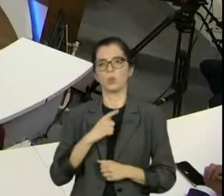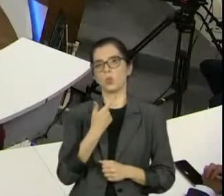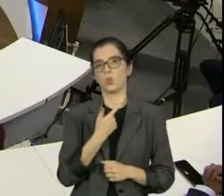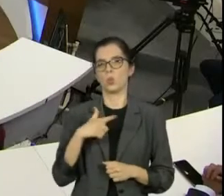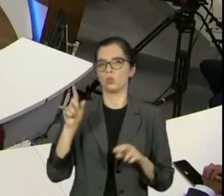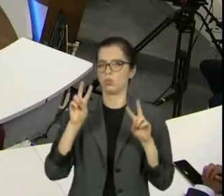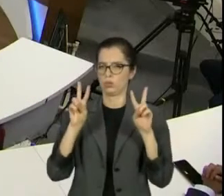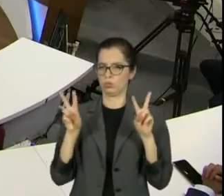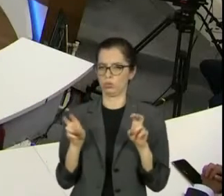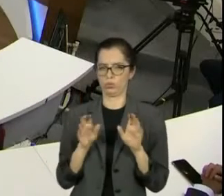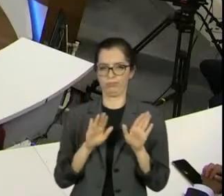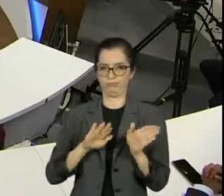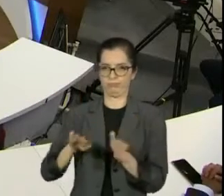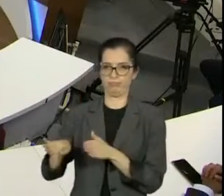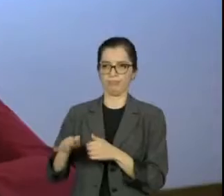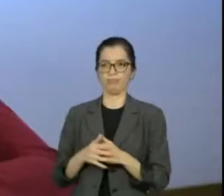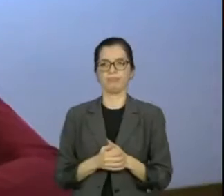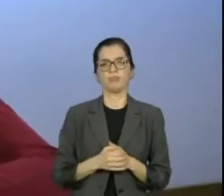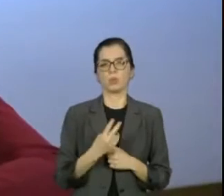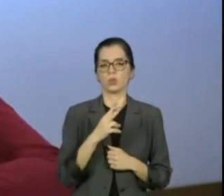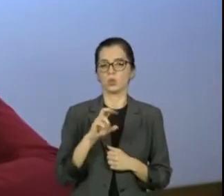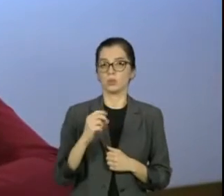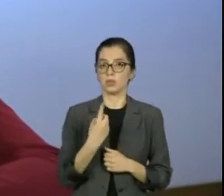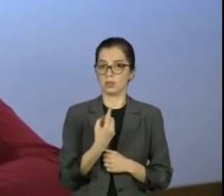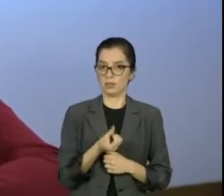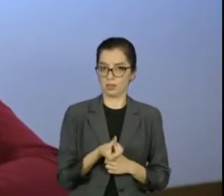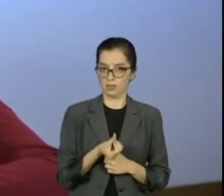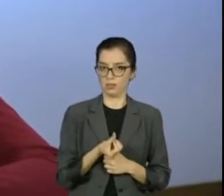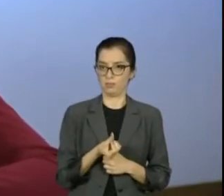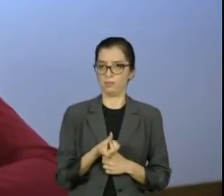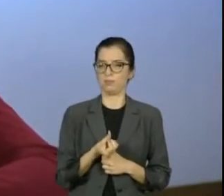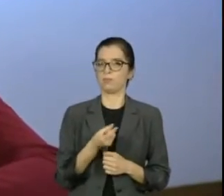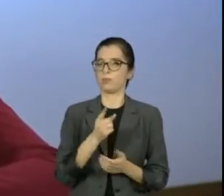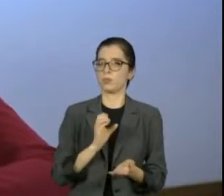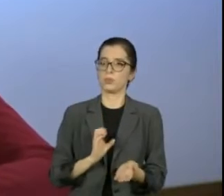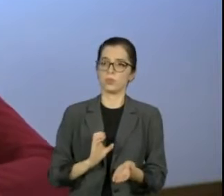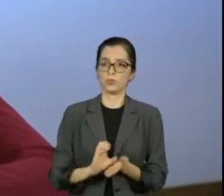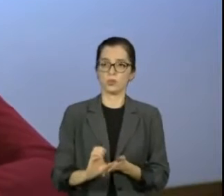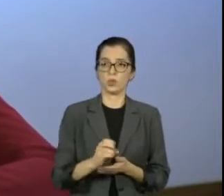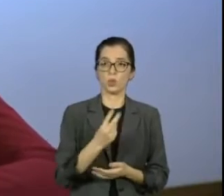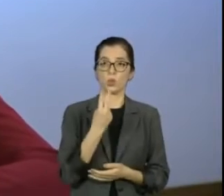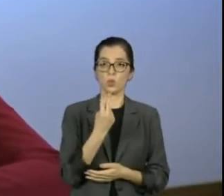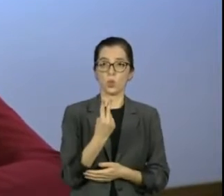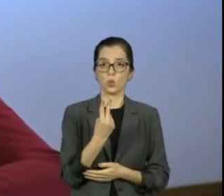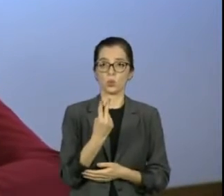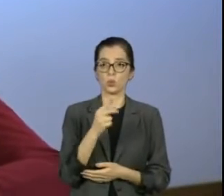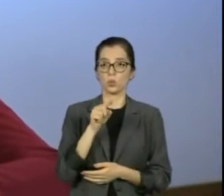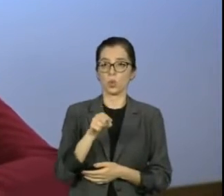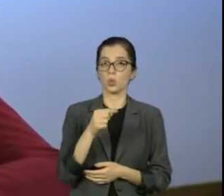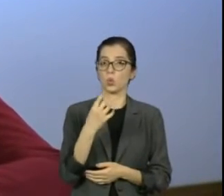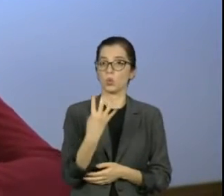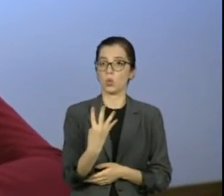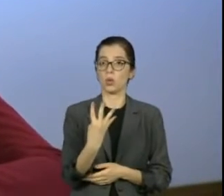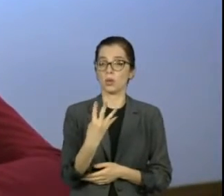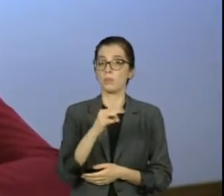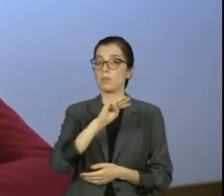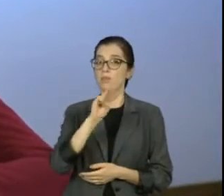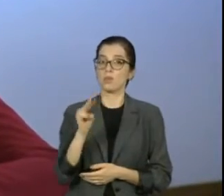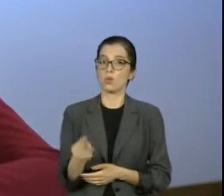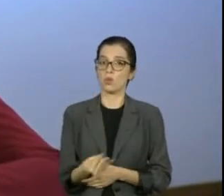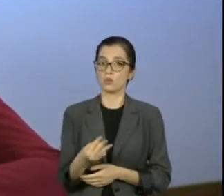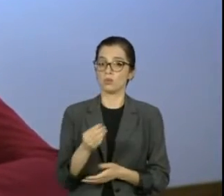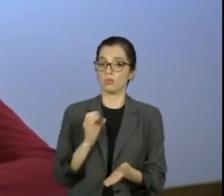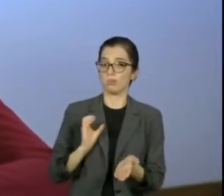campanha do senhor. Em 2016, o senhor mesmo investiu 2,4 milhões de reais na sua campanha. Um partido pequeno,